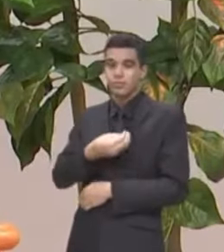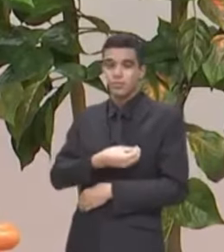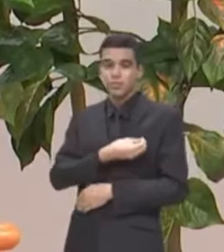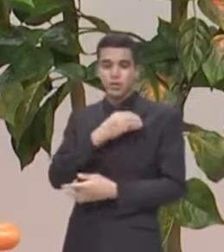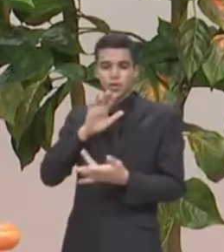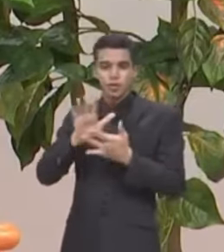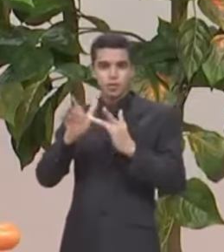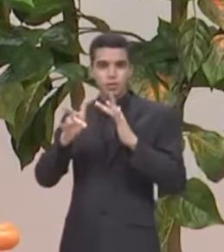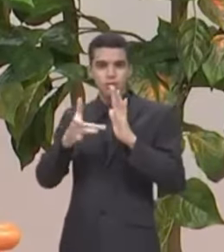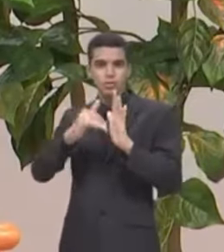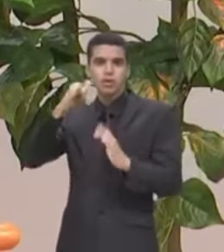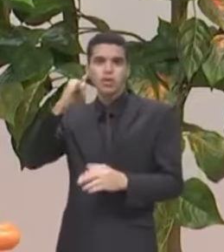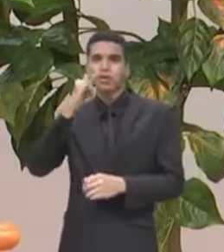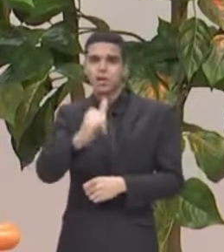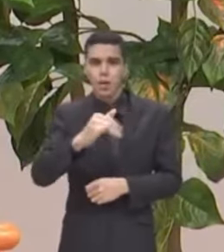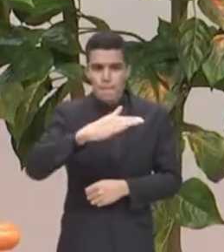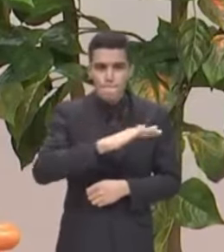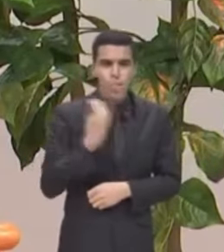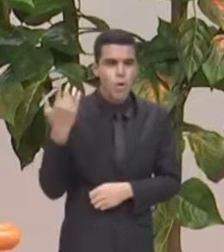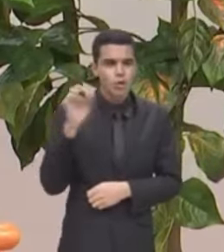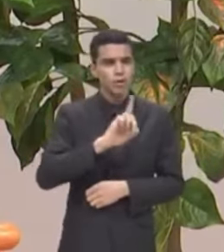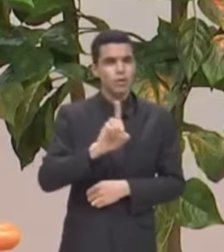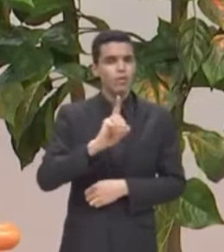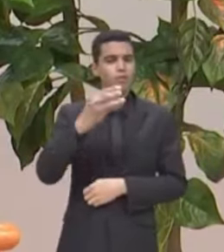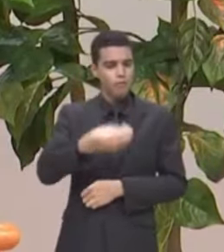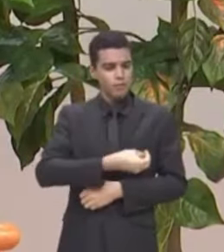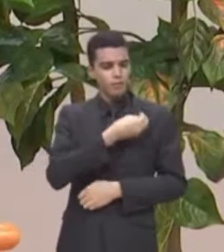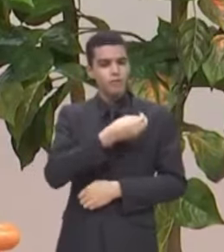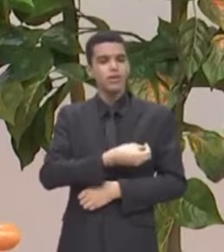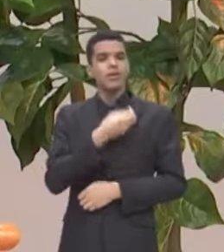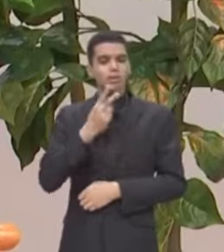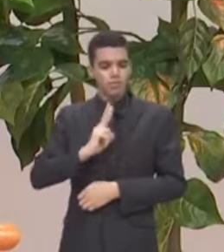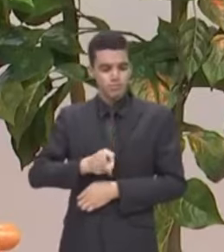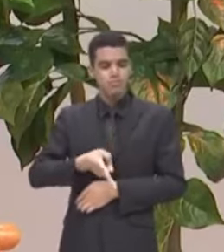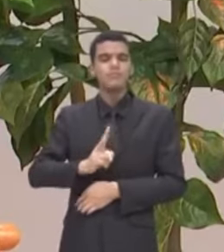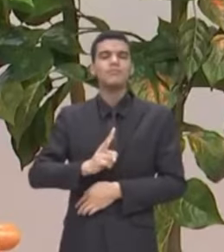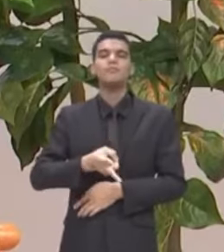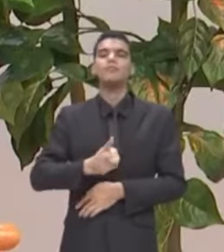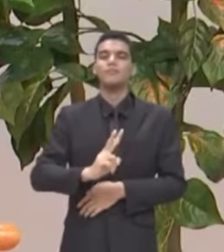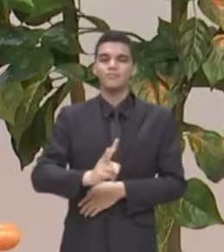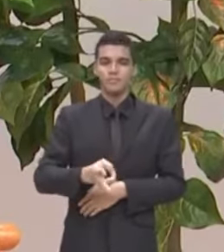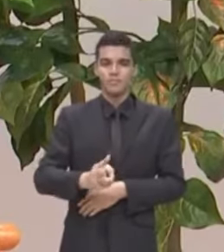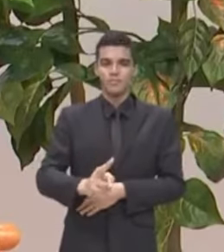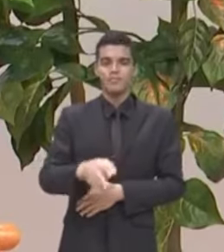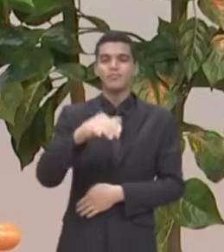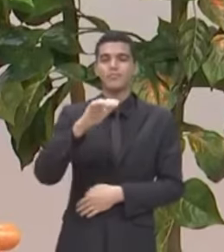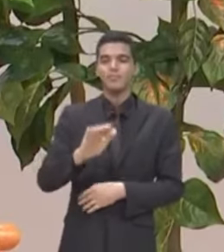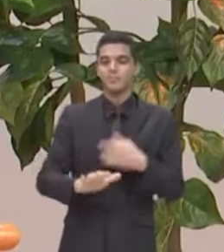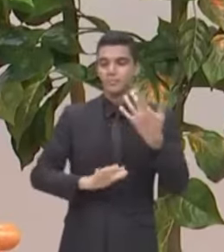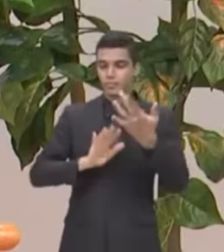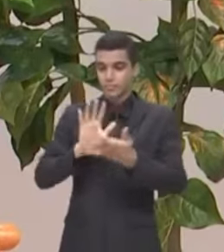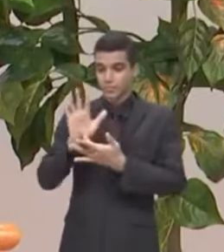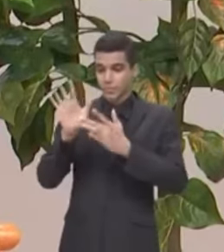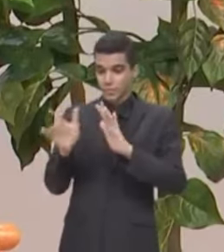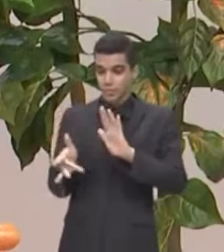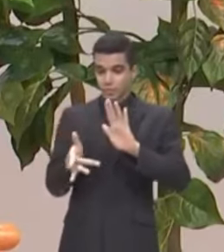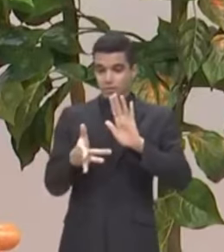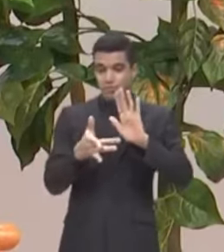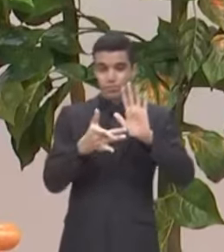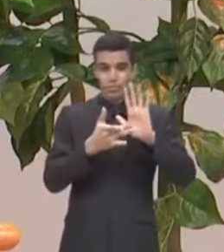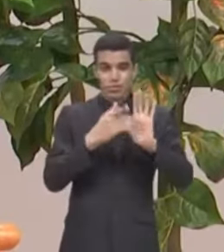sai, porque eu cheguei. Vida, vida, vida. Eu estou. vida.